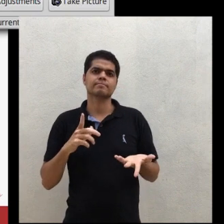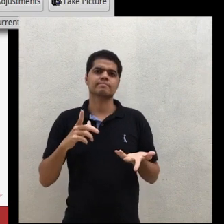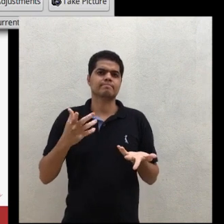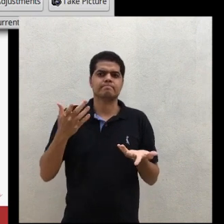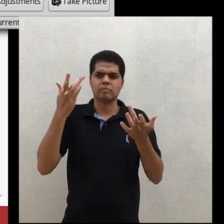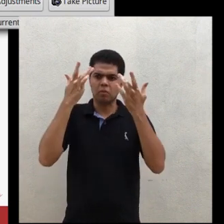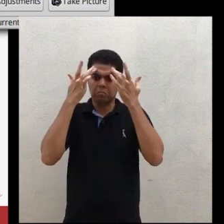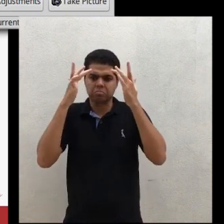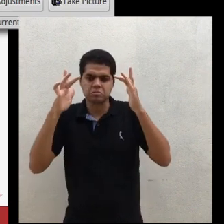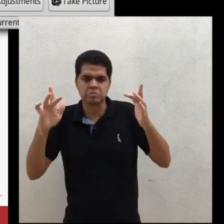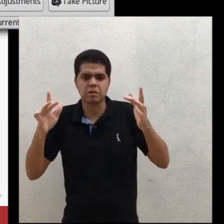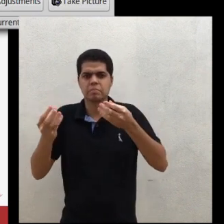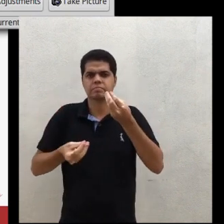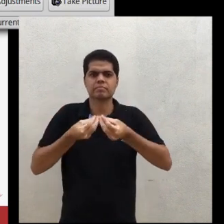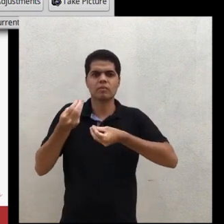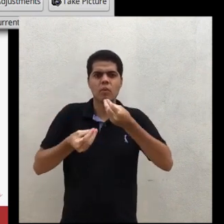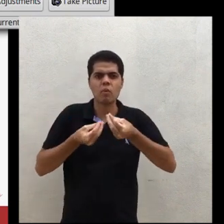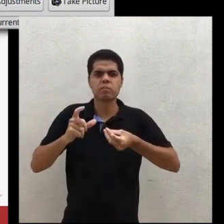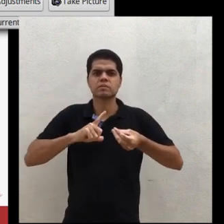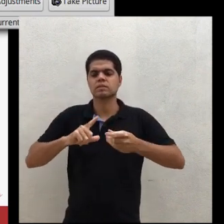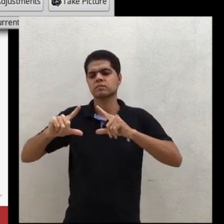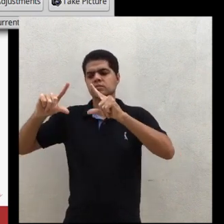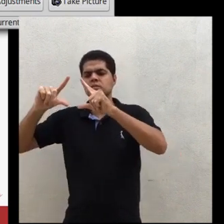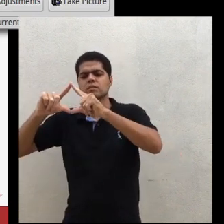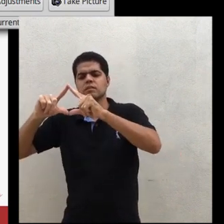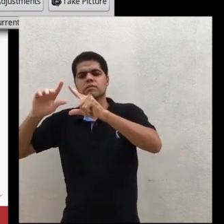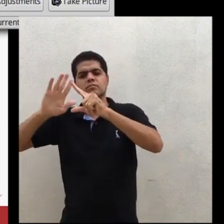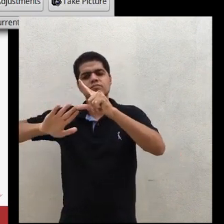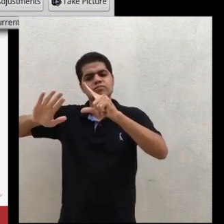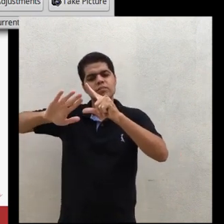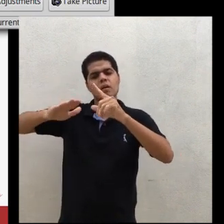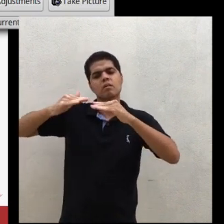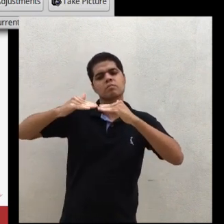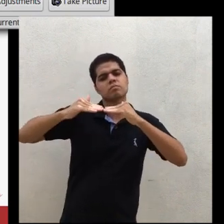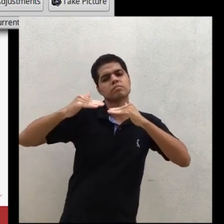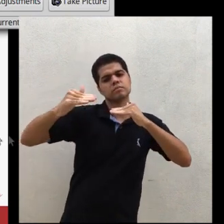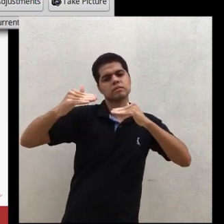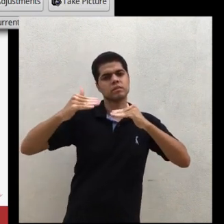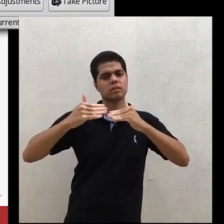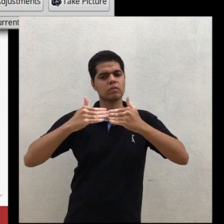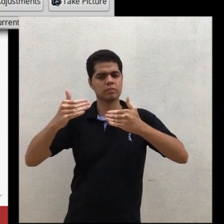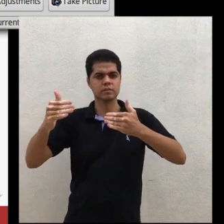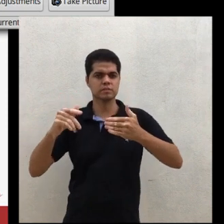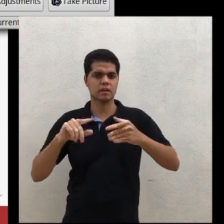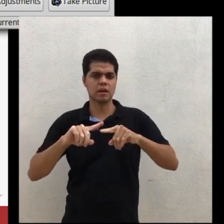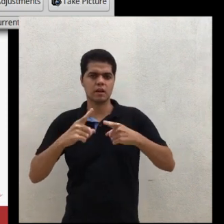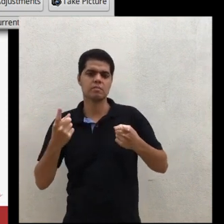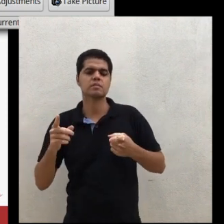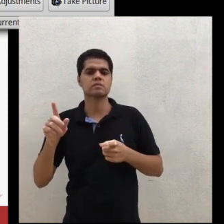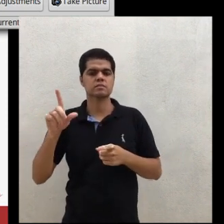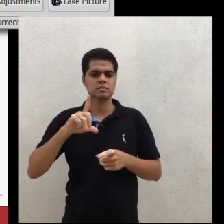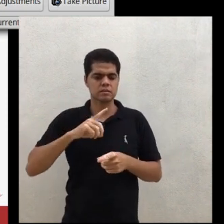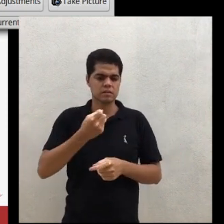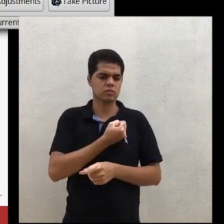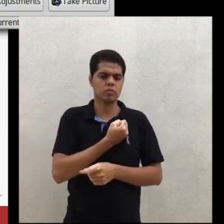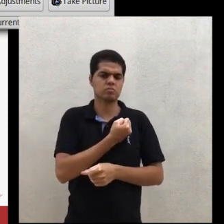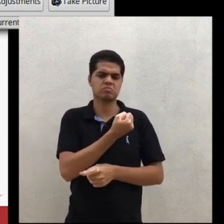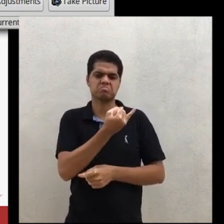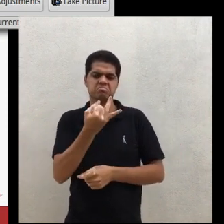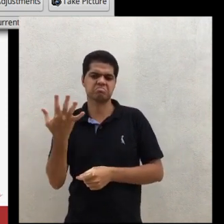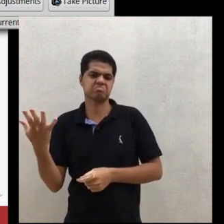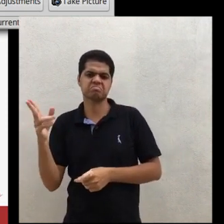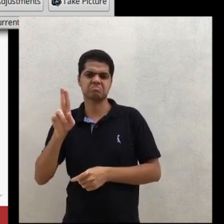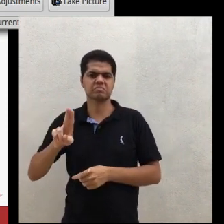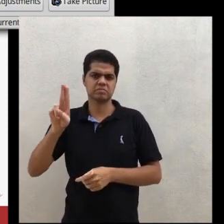tá? Mas a exponencial é muito utilizada e outros formatos aí são muito utilizados, tá? Tem uma regra para